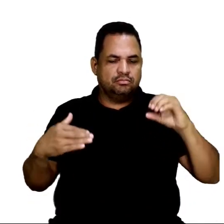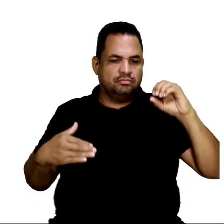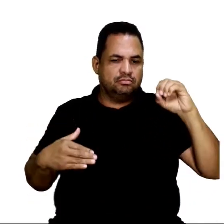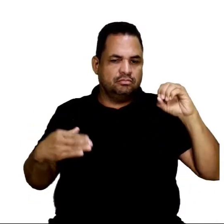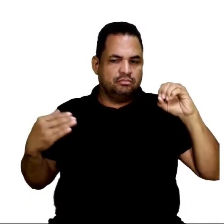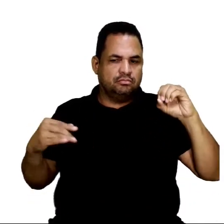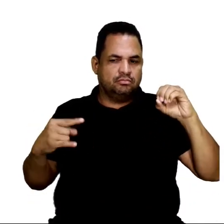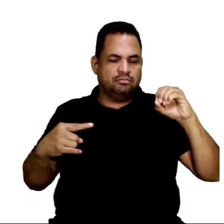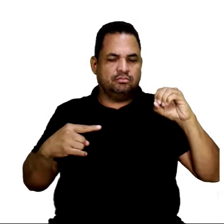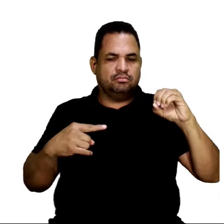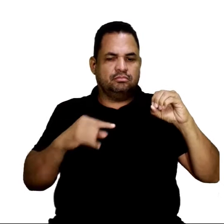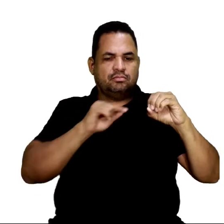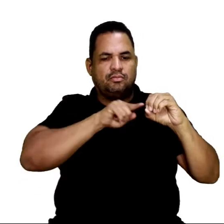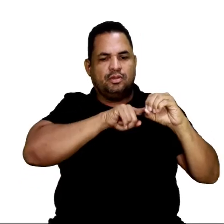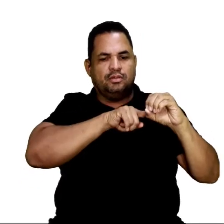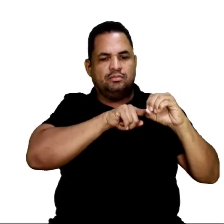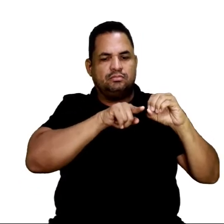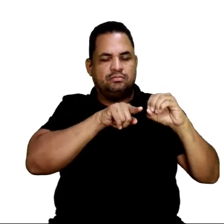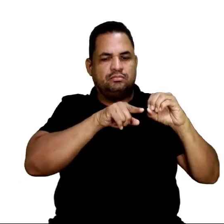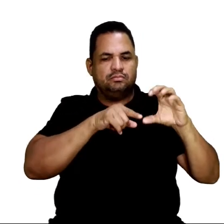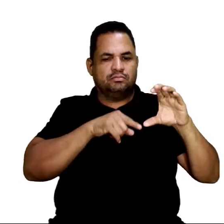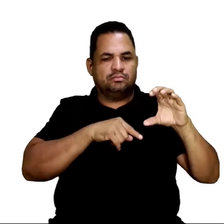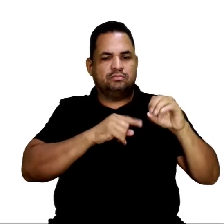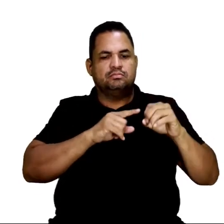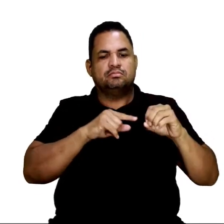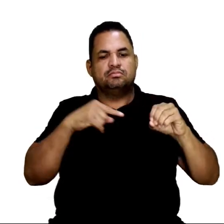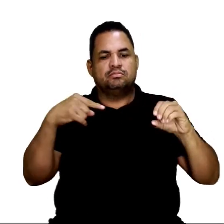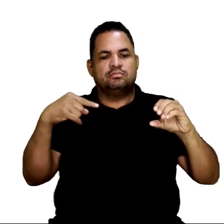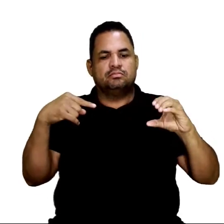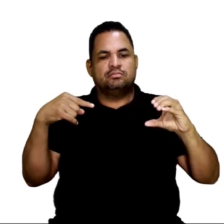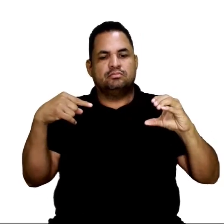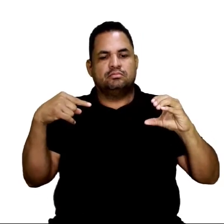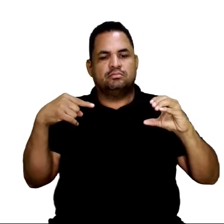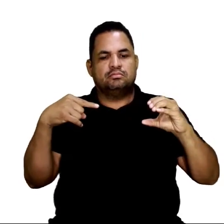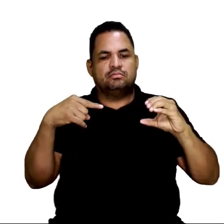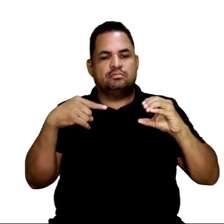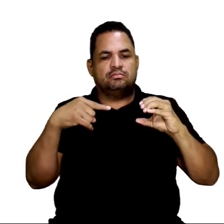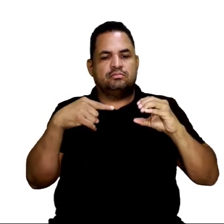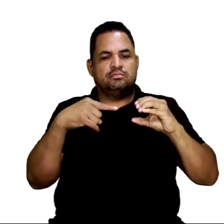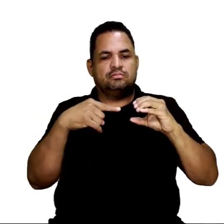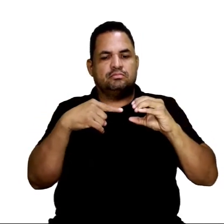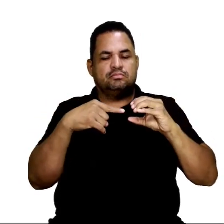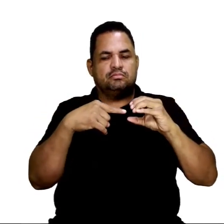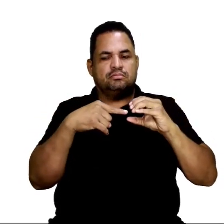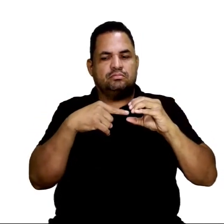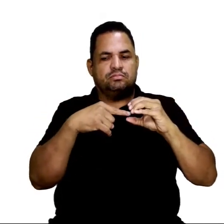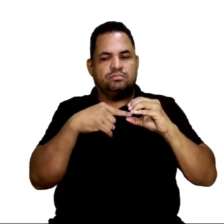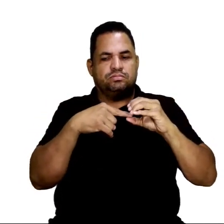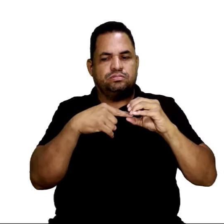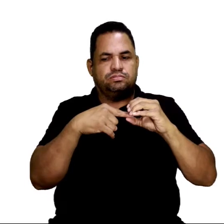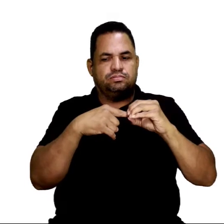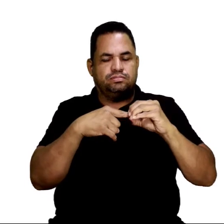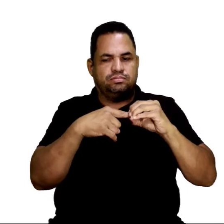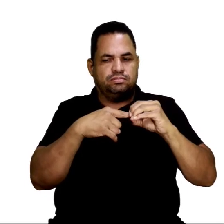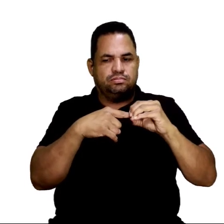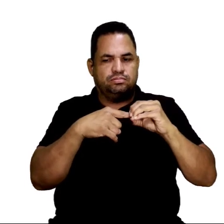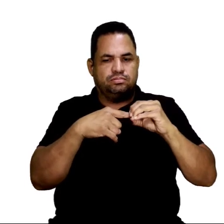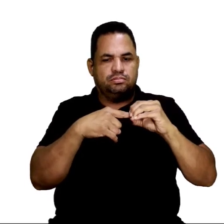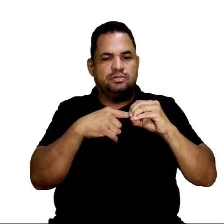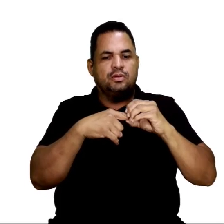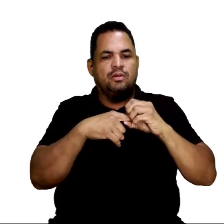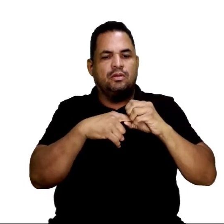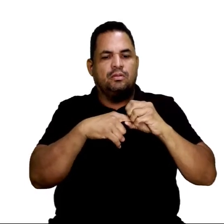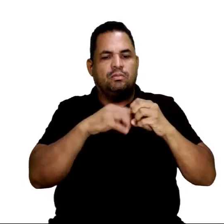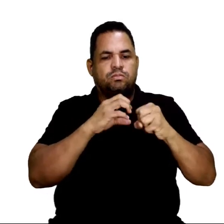mais externa ali dos ovários e na tuba uterina ter esse encontro com essa célulazinha tão